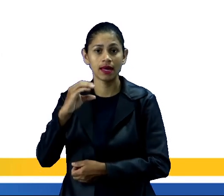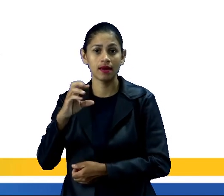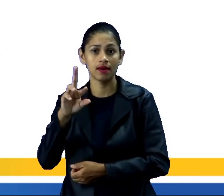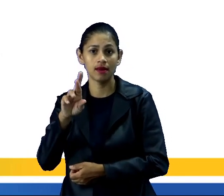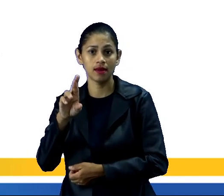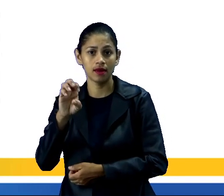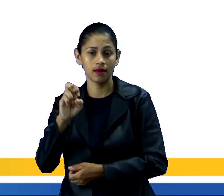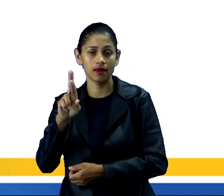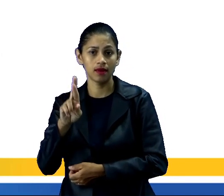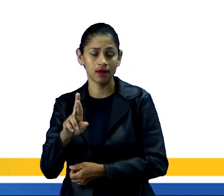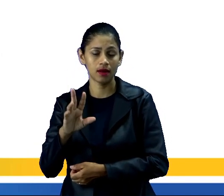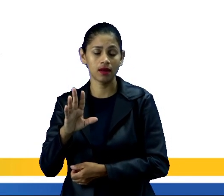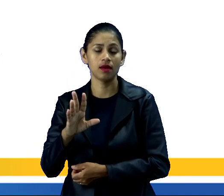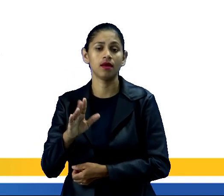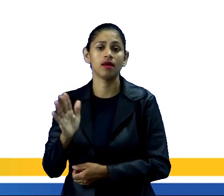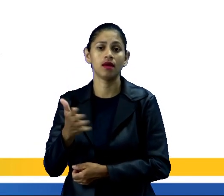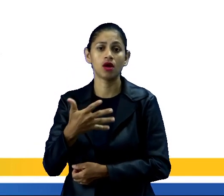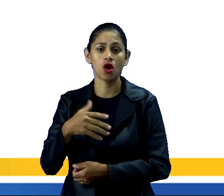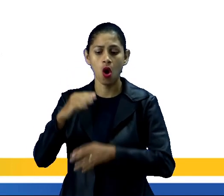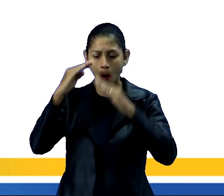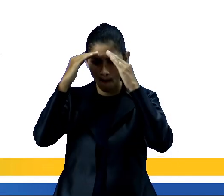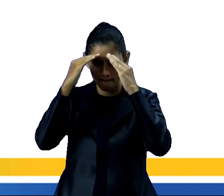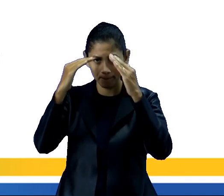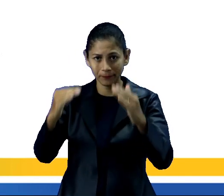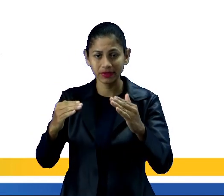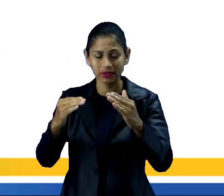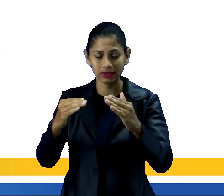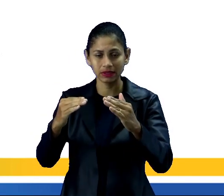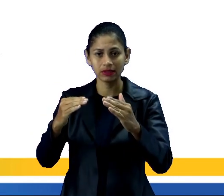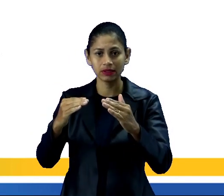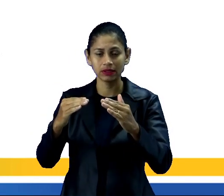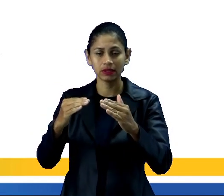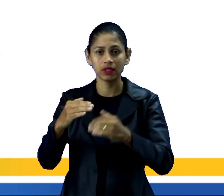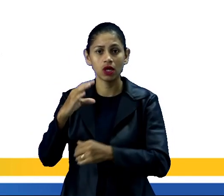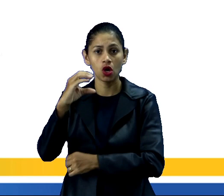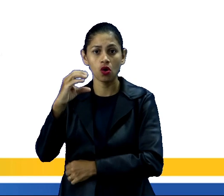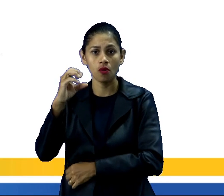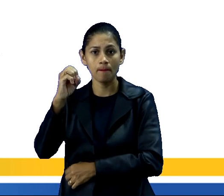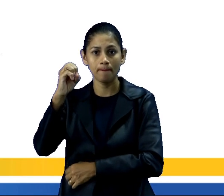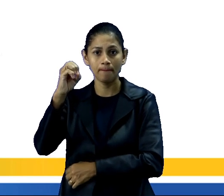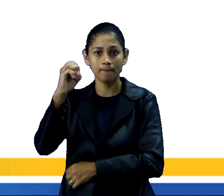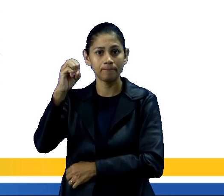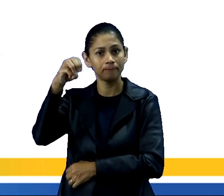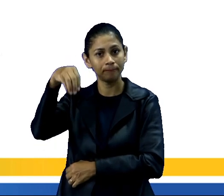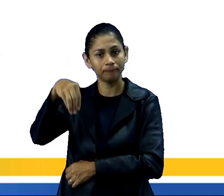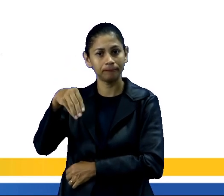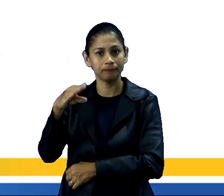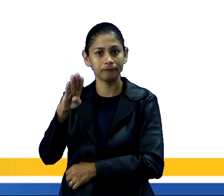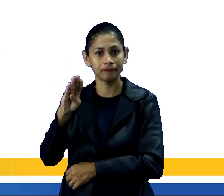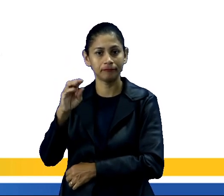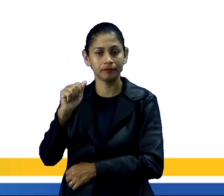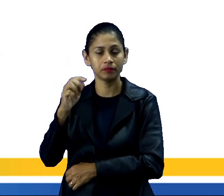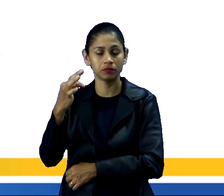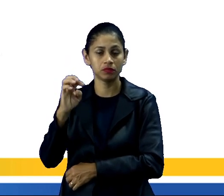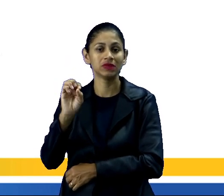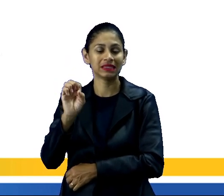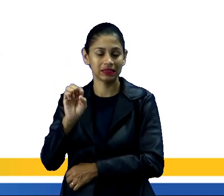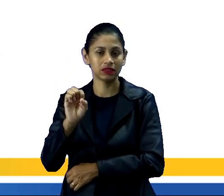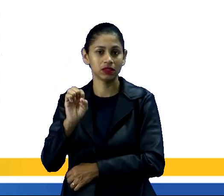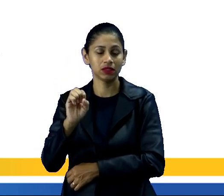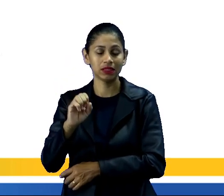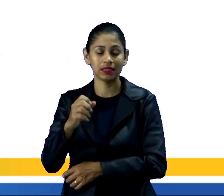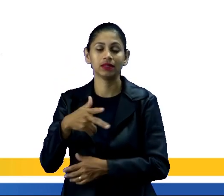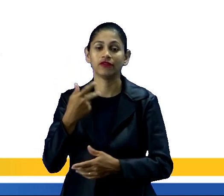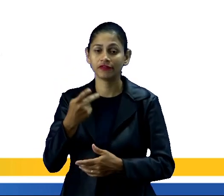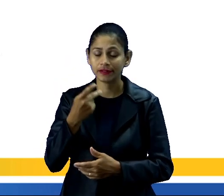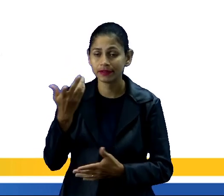lema. Ao mesmo tempo, a gente tem a lenta industrialização, né, as gritantes diferenças socioeconômicas entre o norte e o